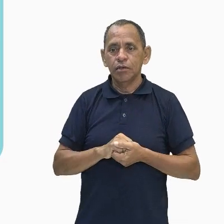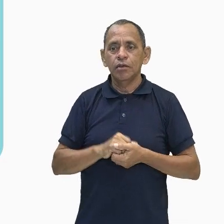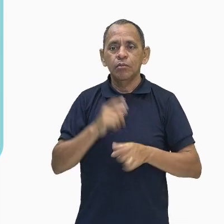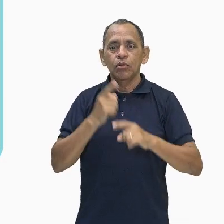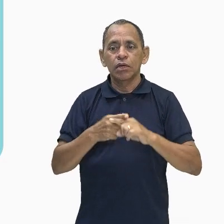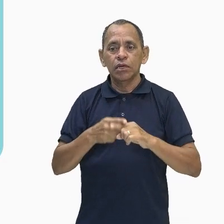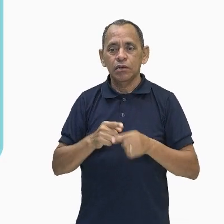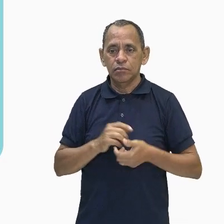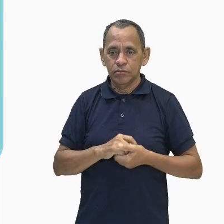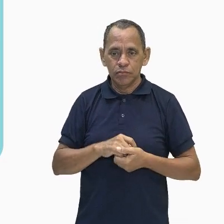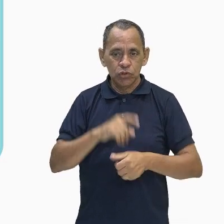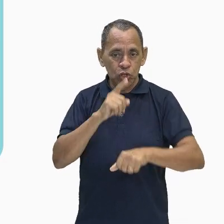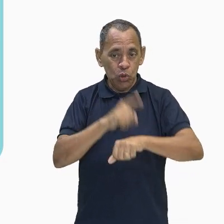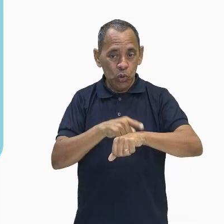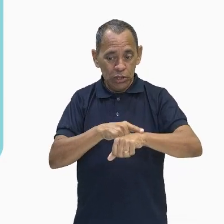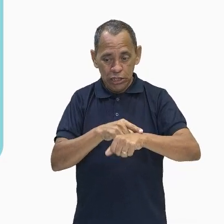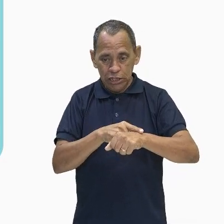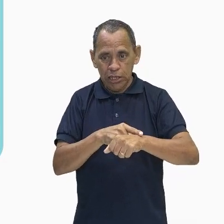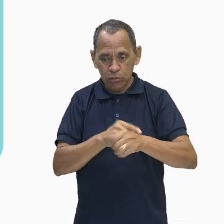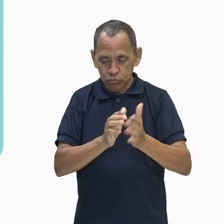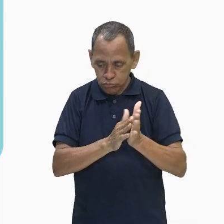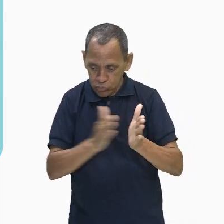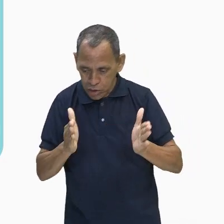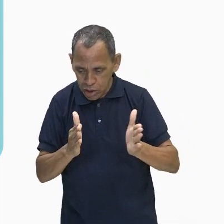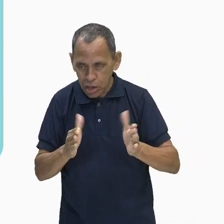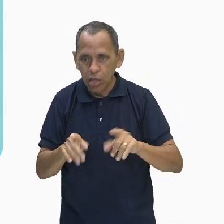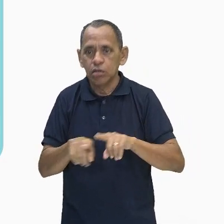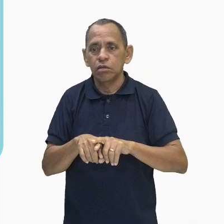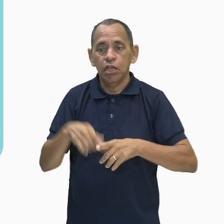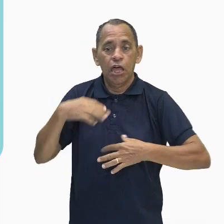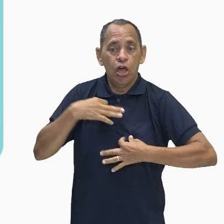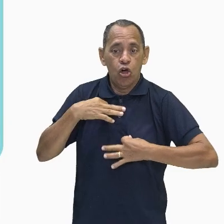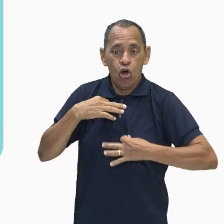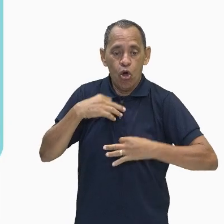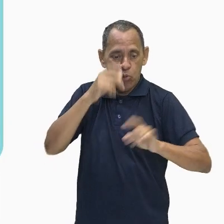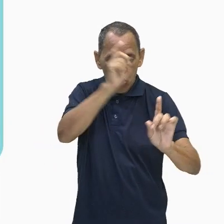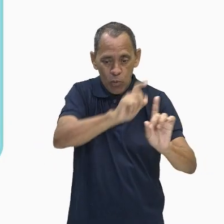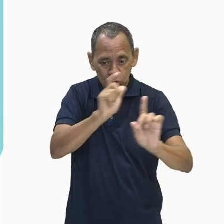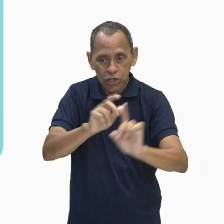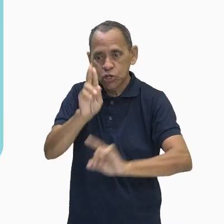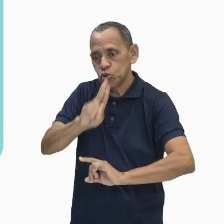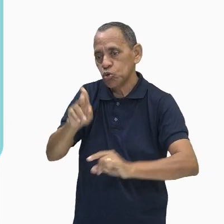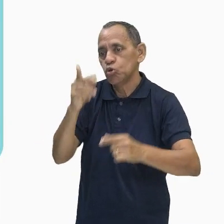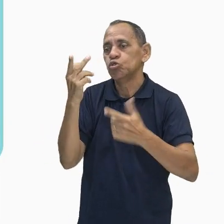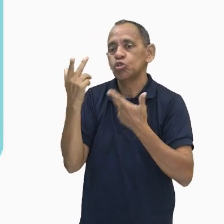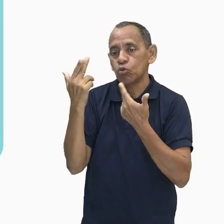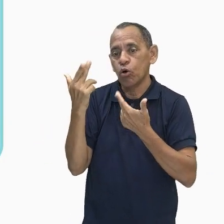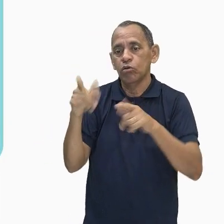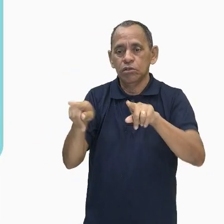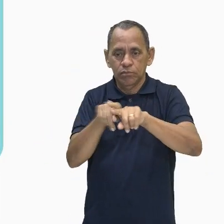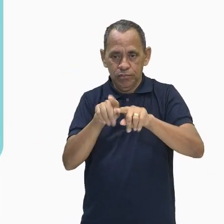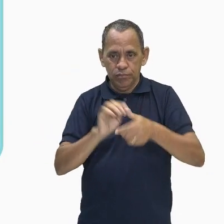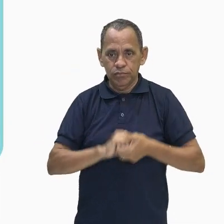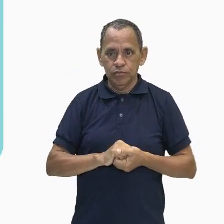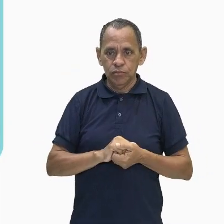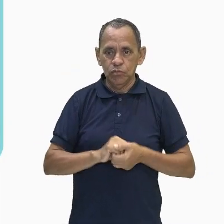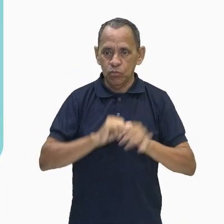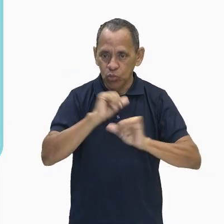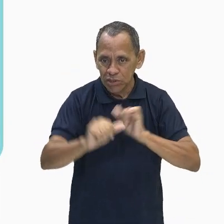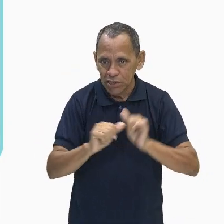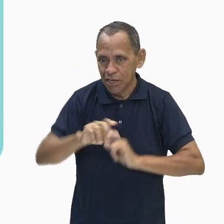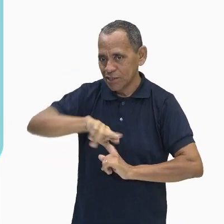história, essa questão da roupa, os personagens costumam utilizar a mesma roupa, não costuma mudar e assim por diante.